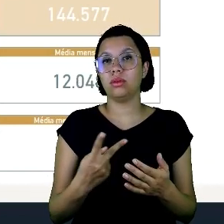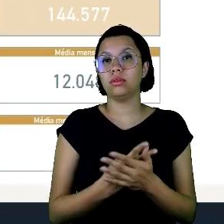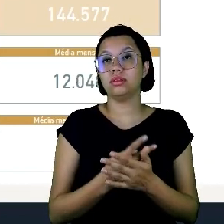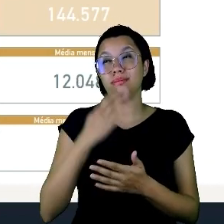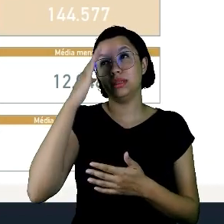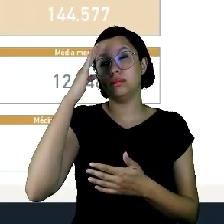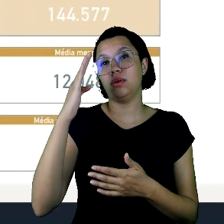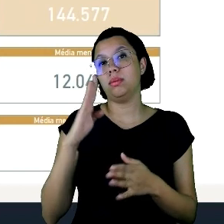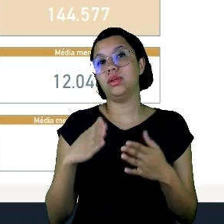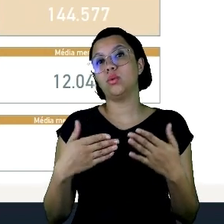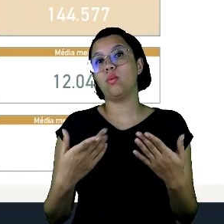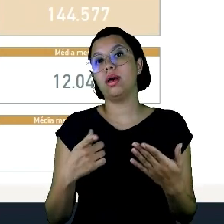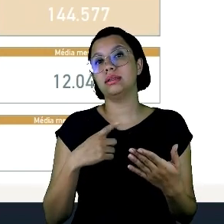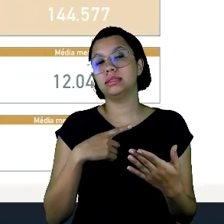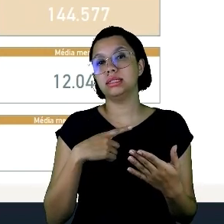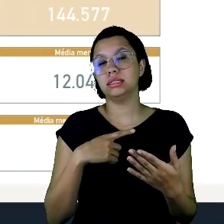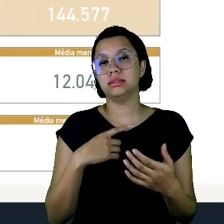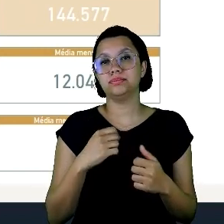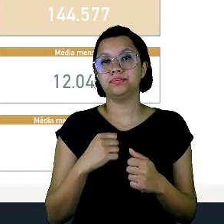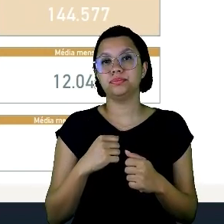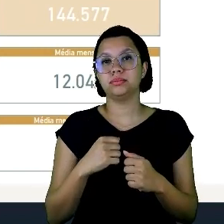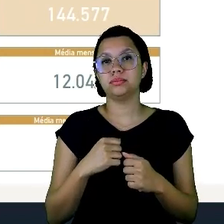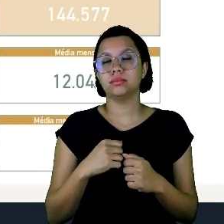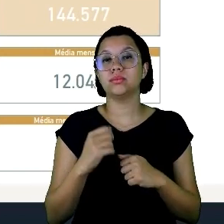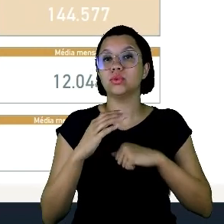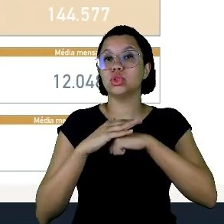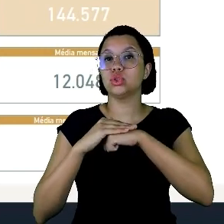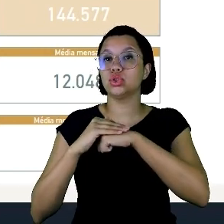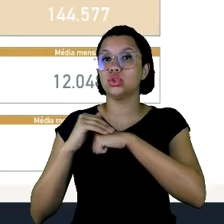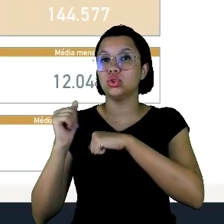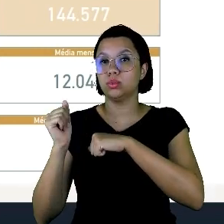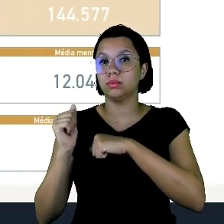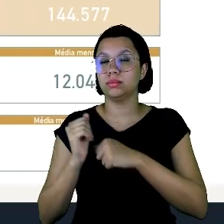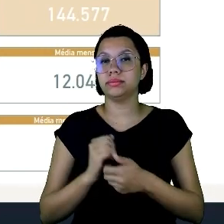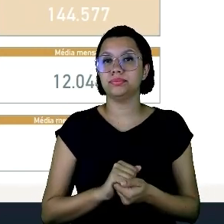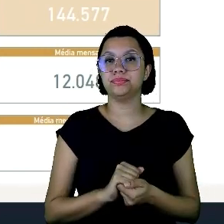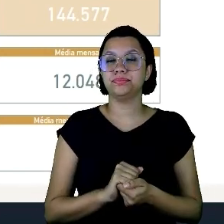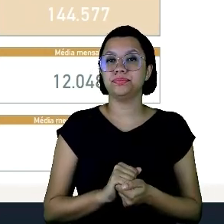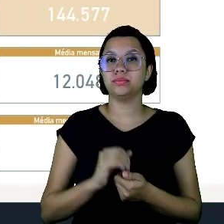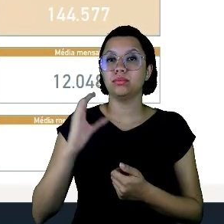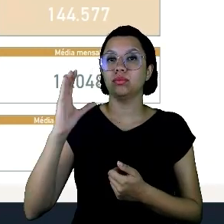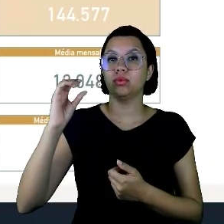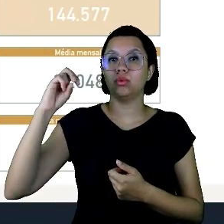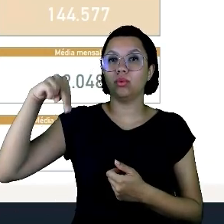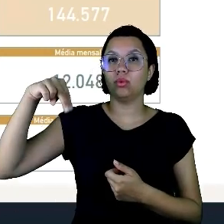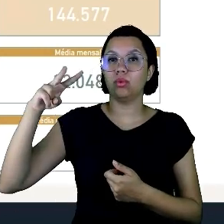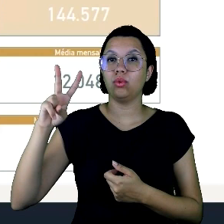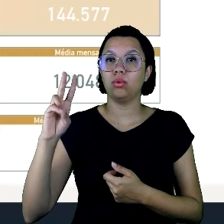Porque pode acontecer, principalmente quando tem convocado, vamos pegar um convocado, Tonilson.